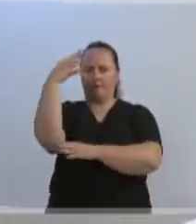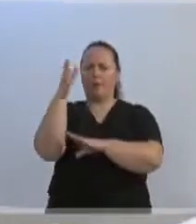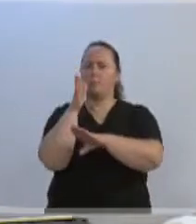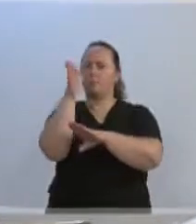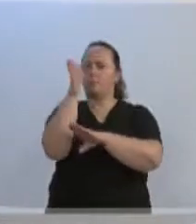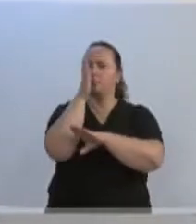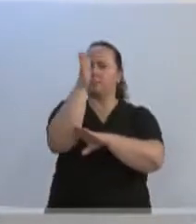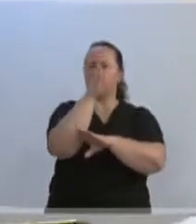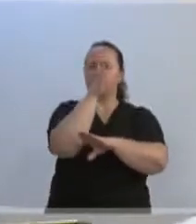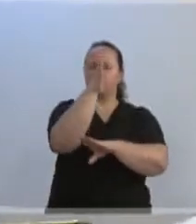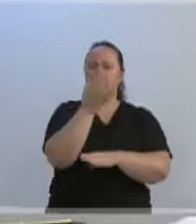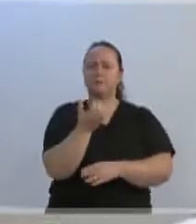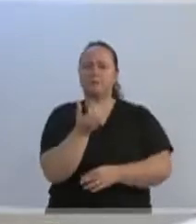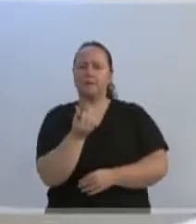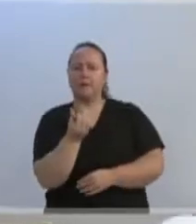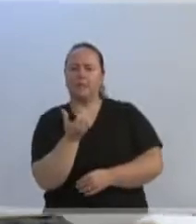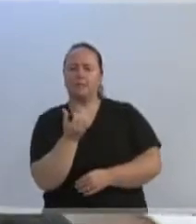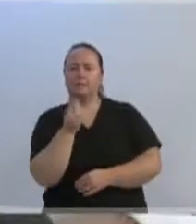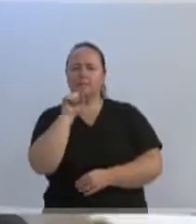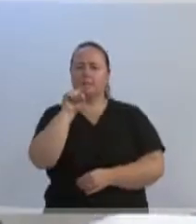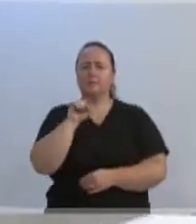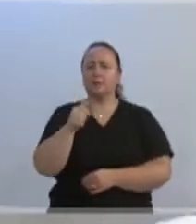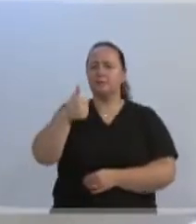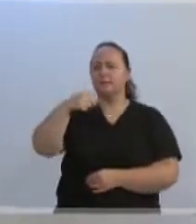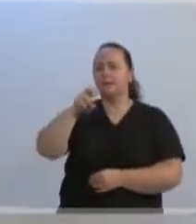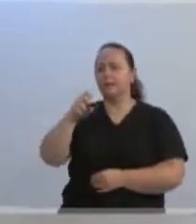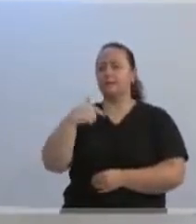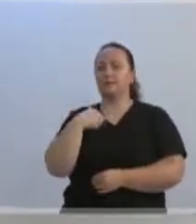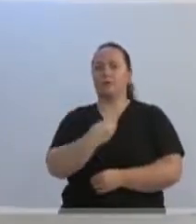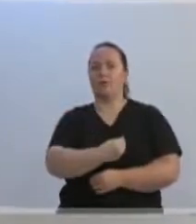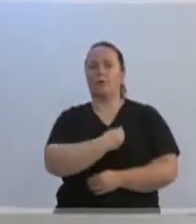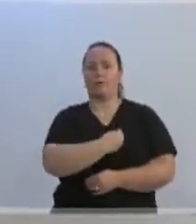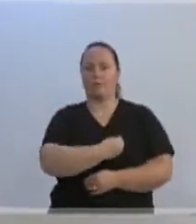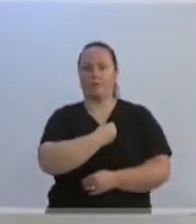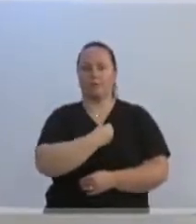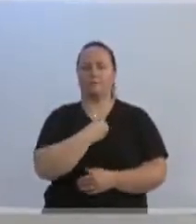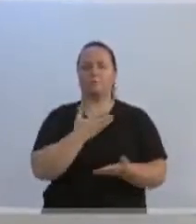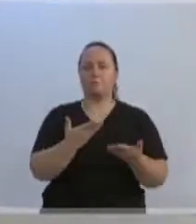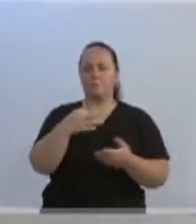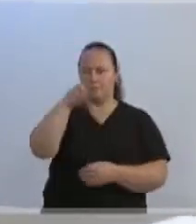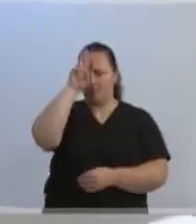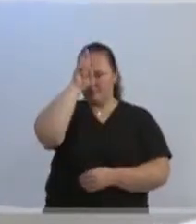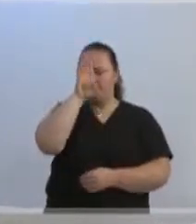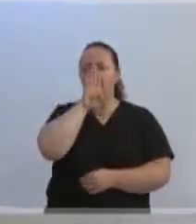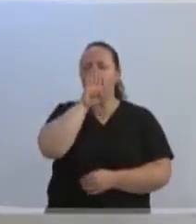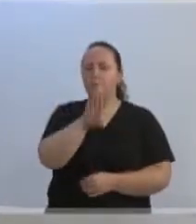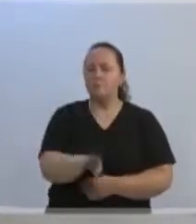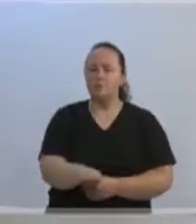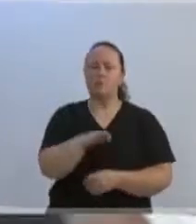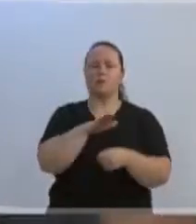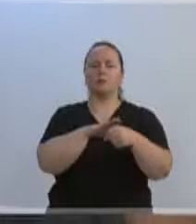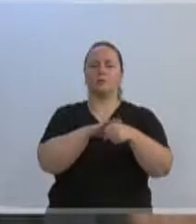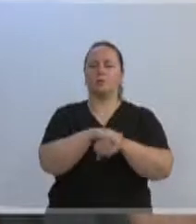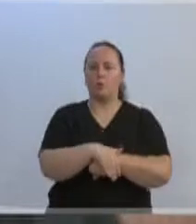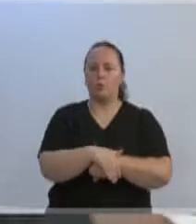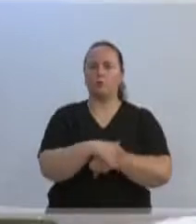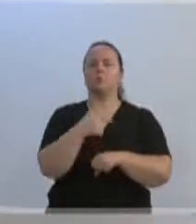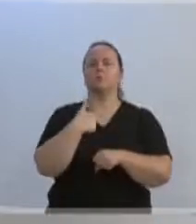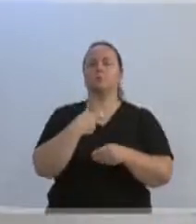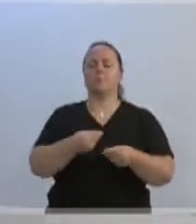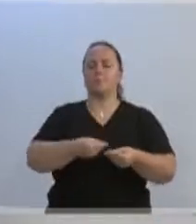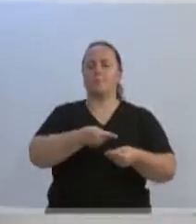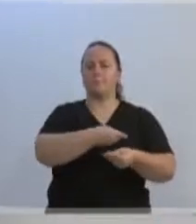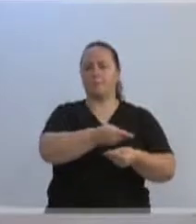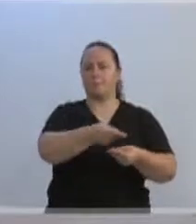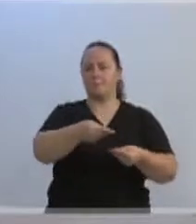horas da manhã às seis e quinze da toli e vou permanecer durante o meio dia durante o dia e durante a noite fazendo entrega